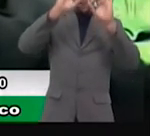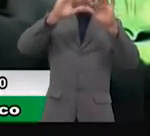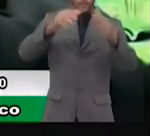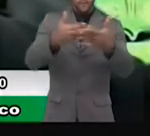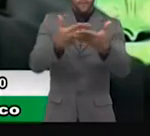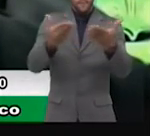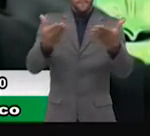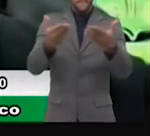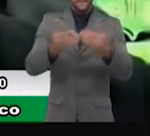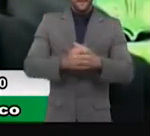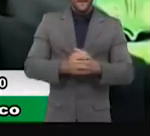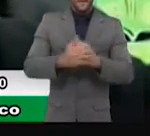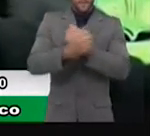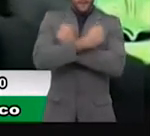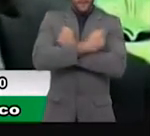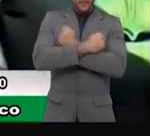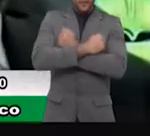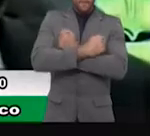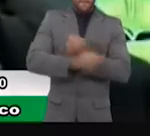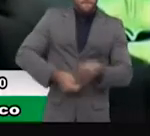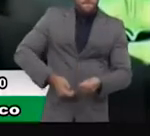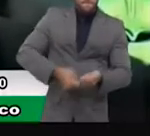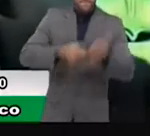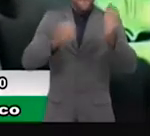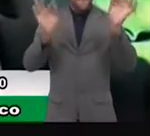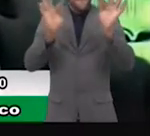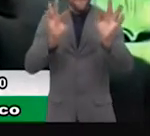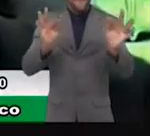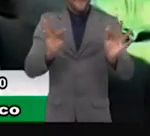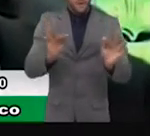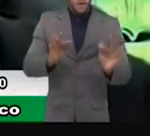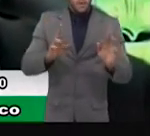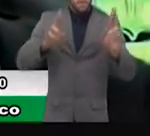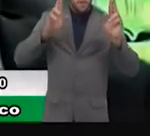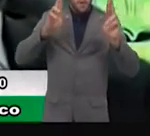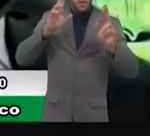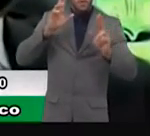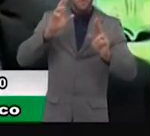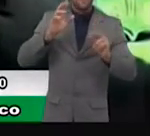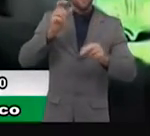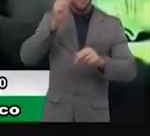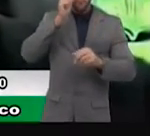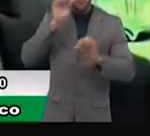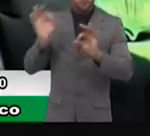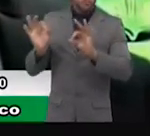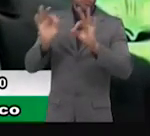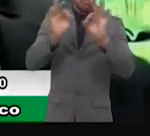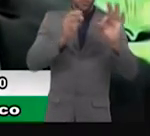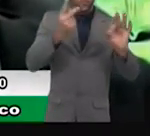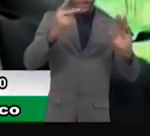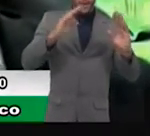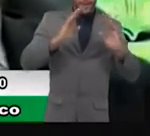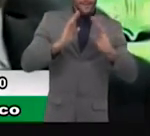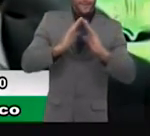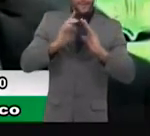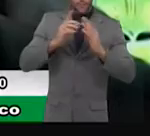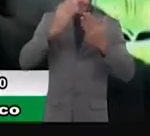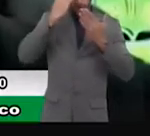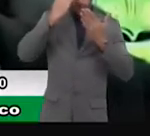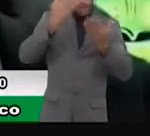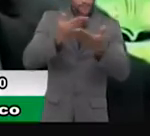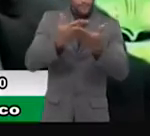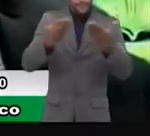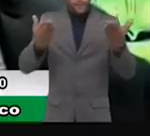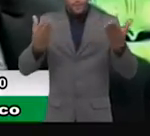vocês. Forte abraço. Feliz ano novo a todos os telespectadores, as pessoas que estão nos assistindo da sua casa. Muito obrigado, gente. Muito